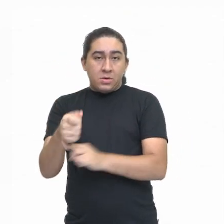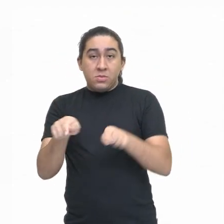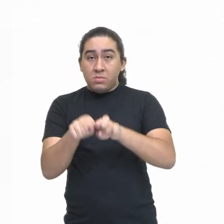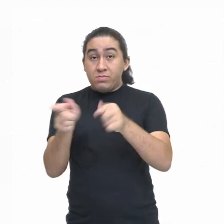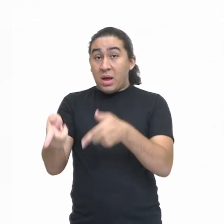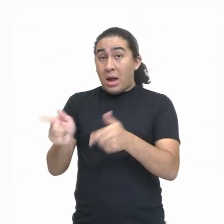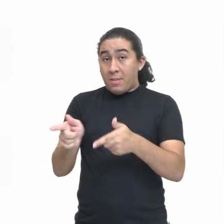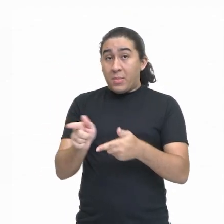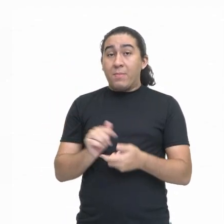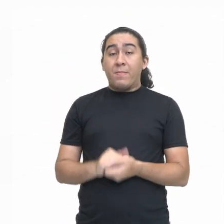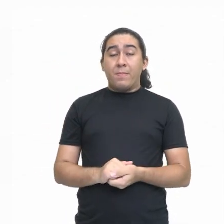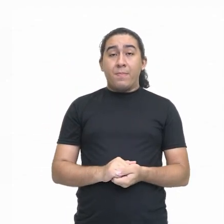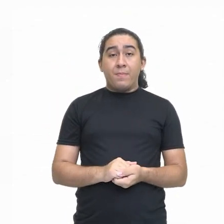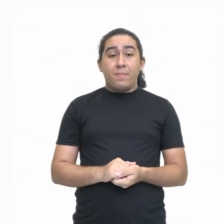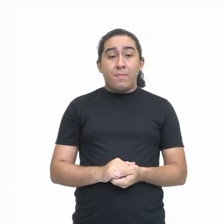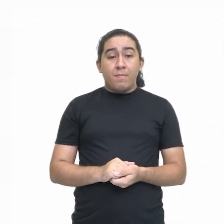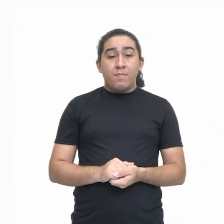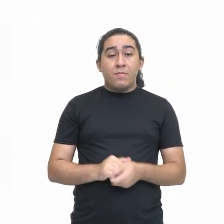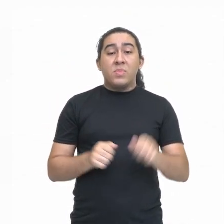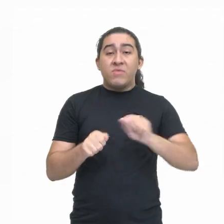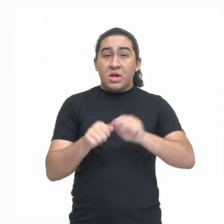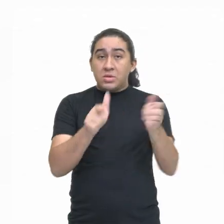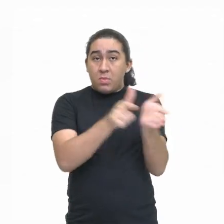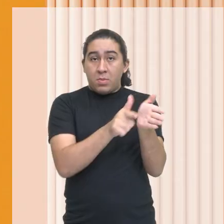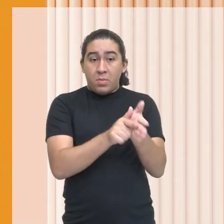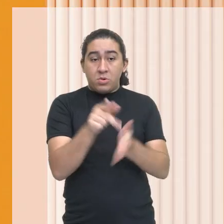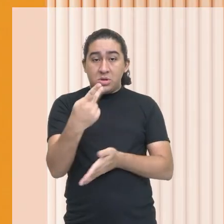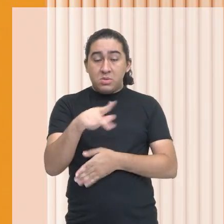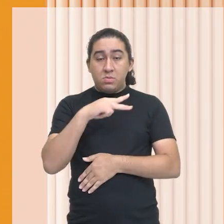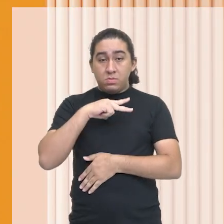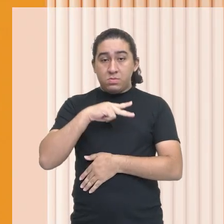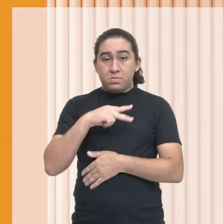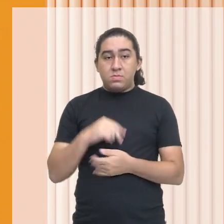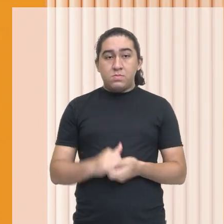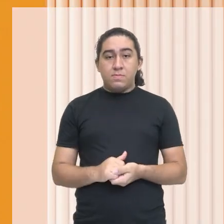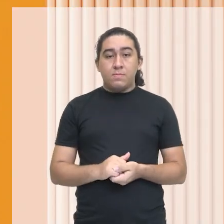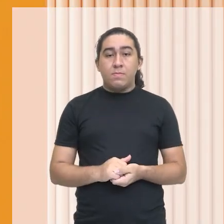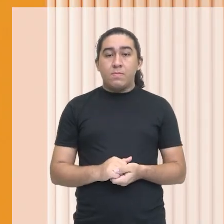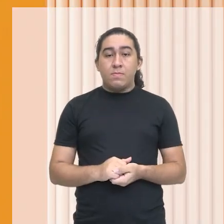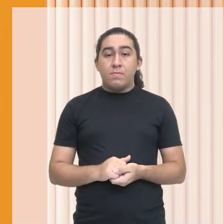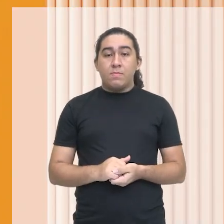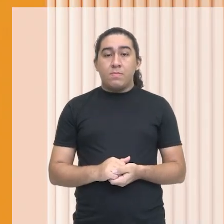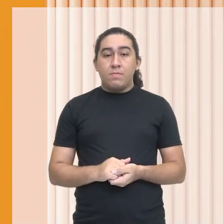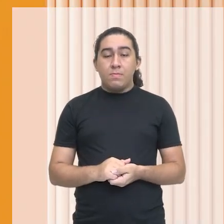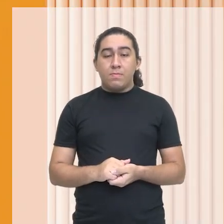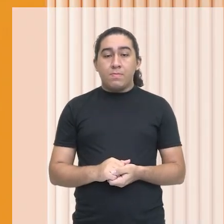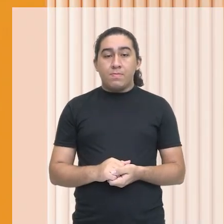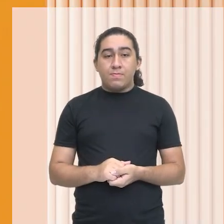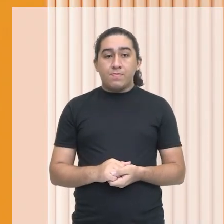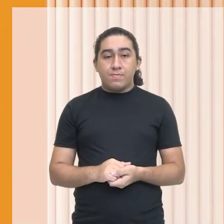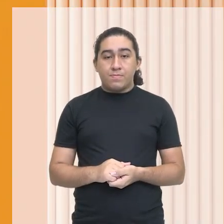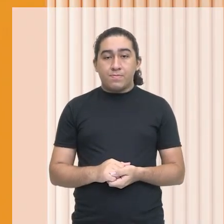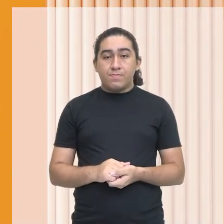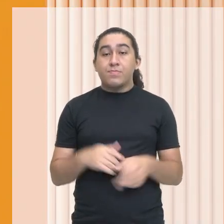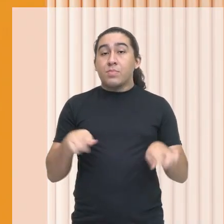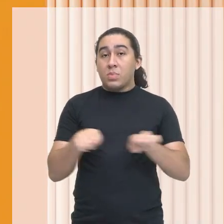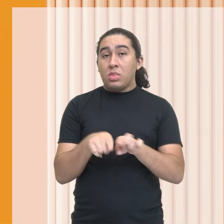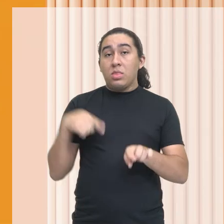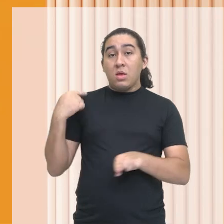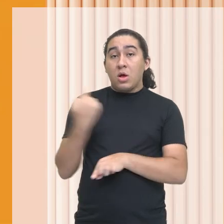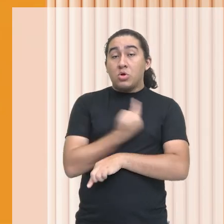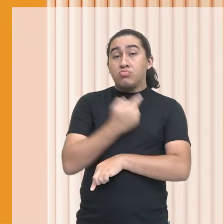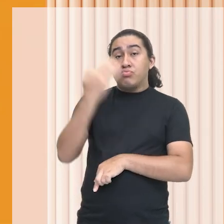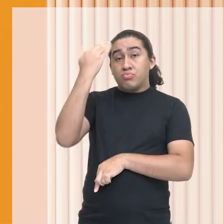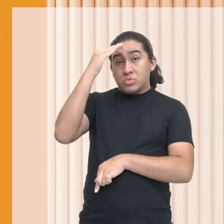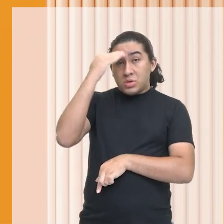Eles também faziam o papel e a seda, tá? E assim, né, nós abrangemos